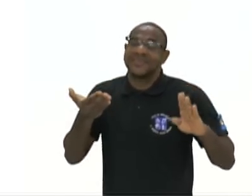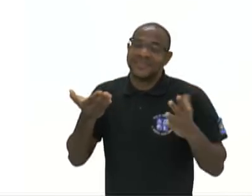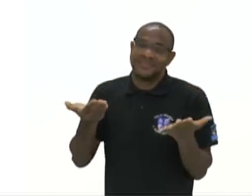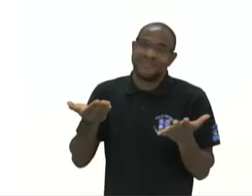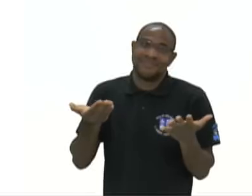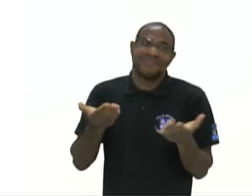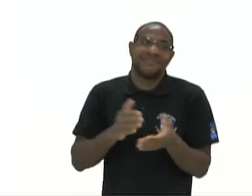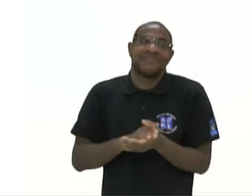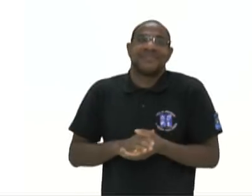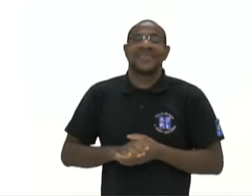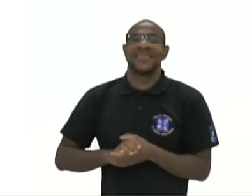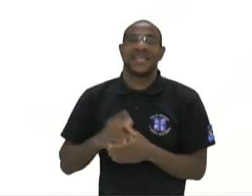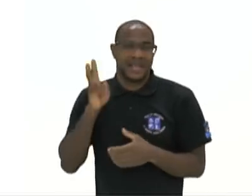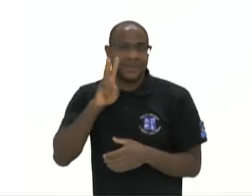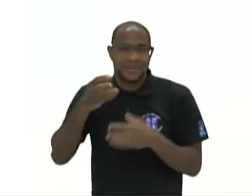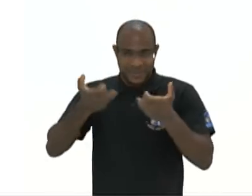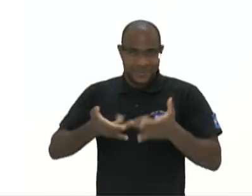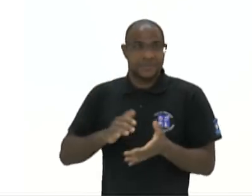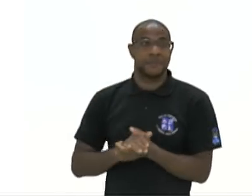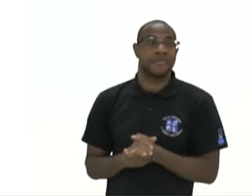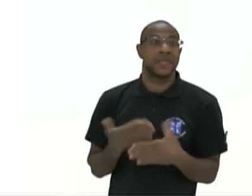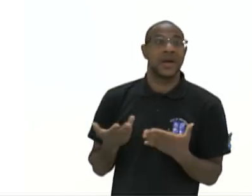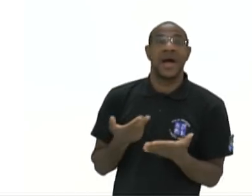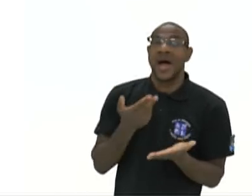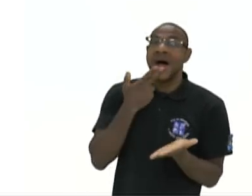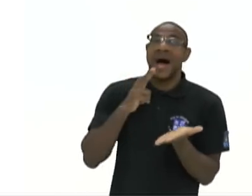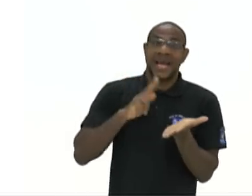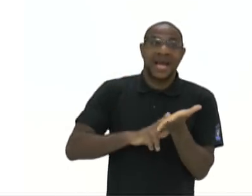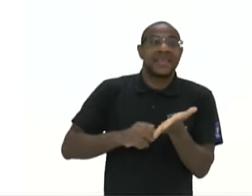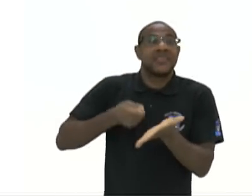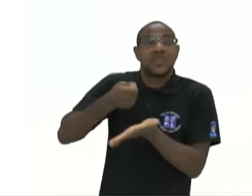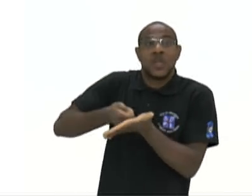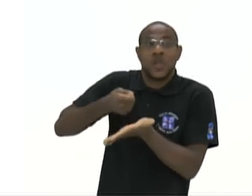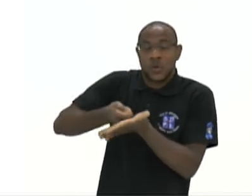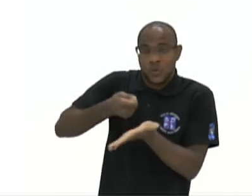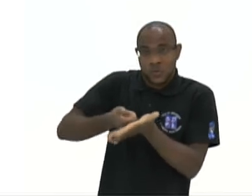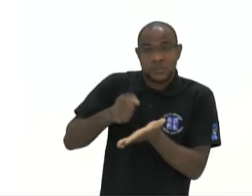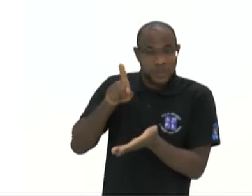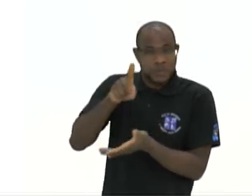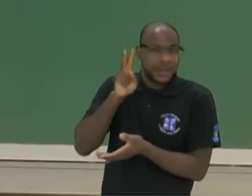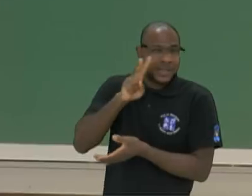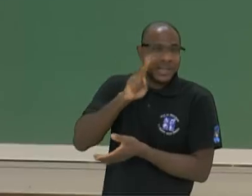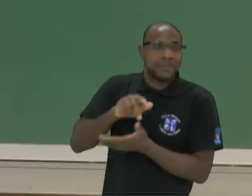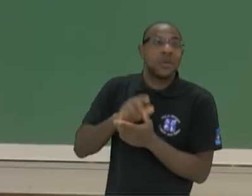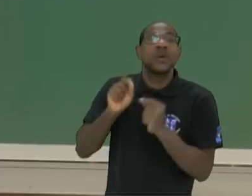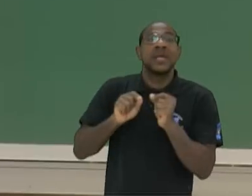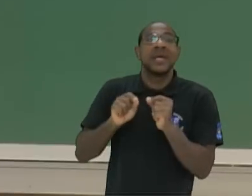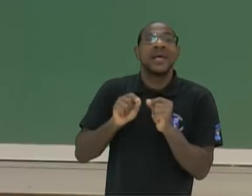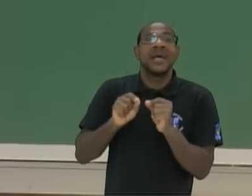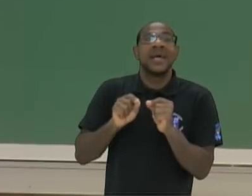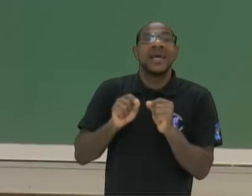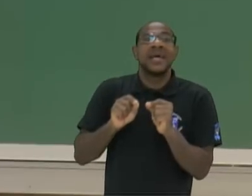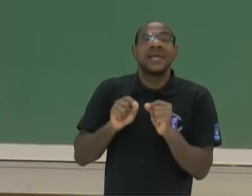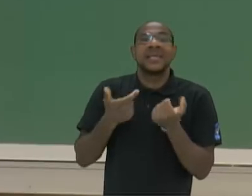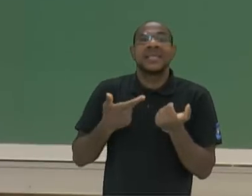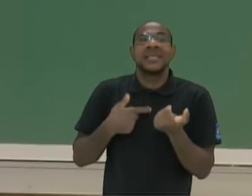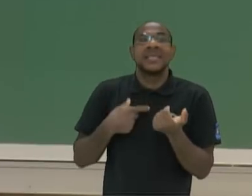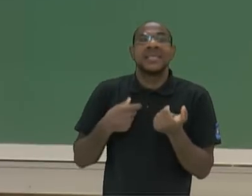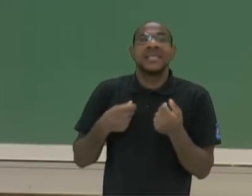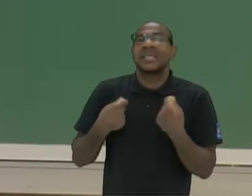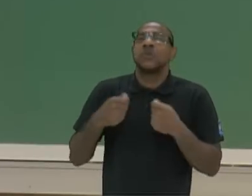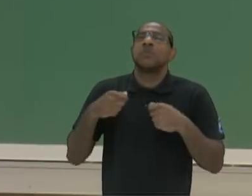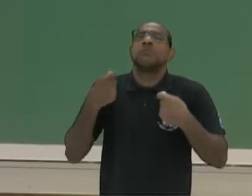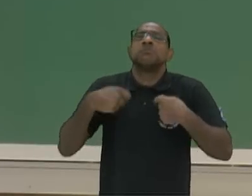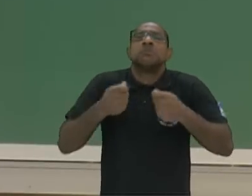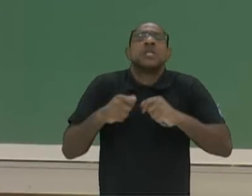Pois é. A carta de reivindicação, só para vocês lembrarem, é aquela que ela não começa com cidade e